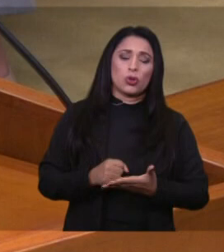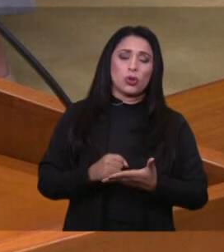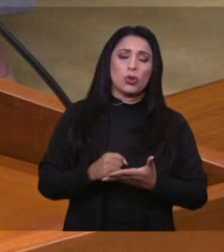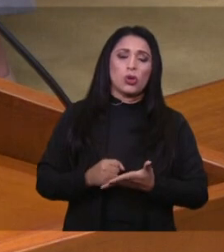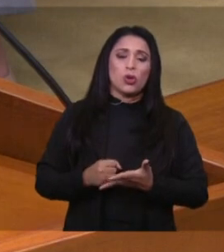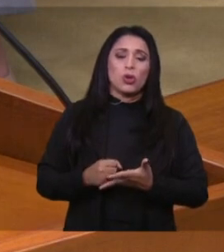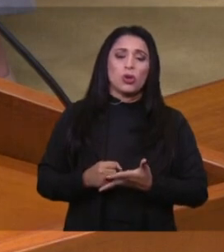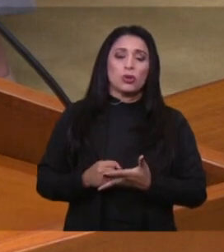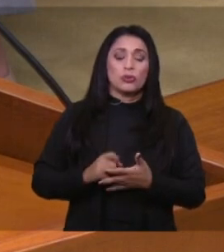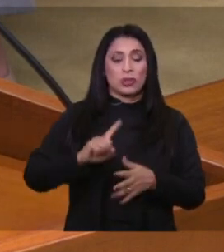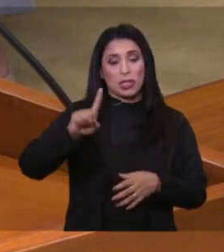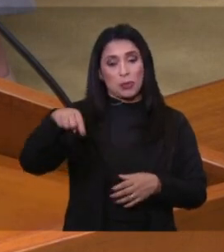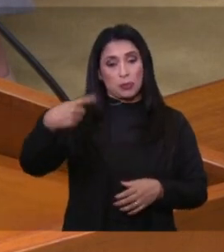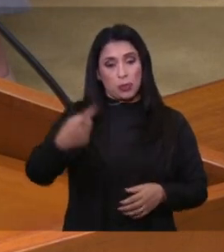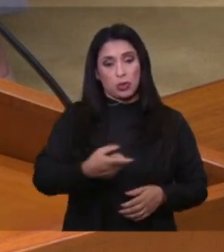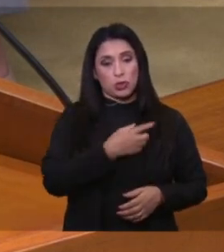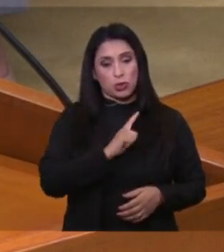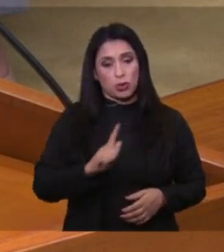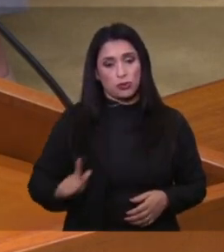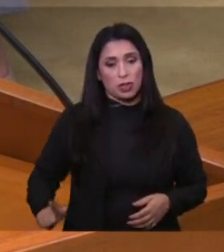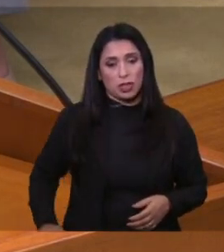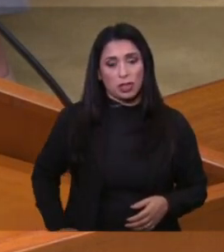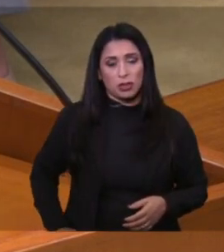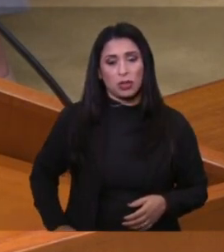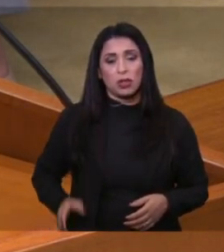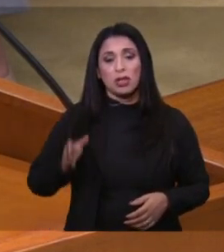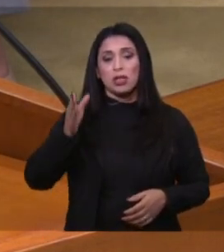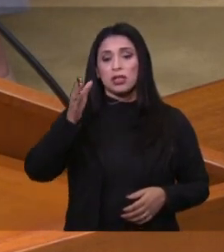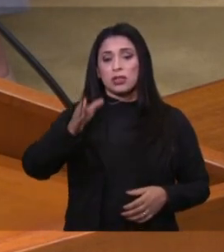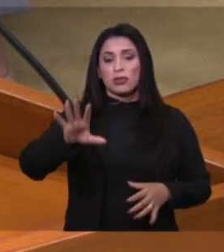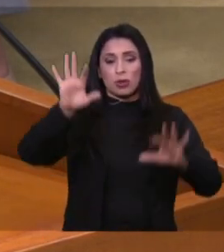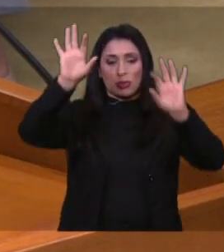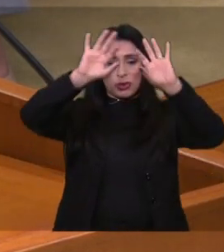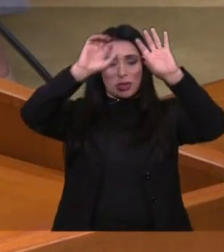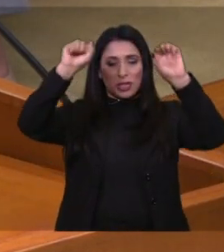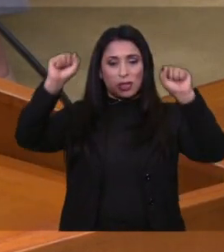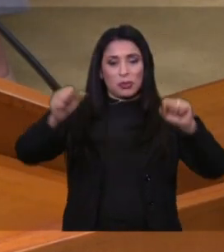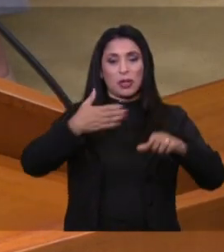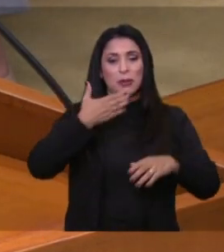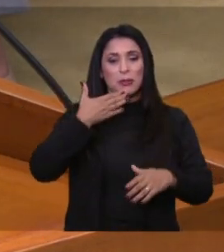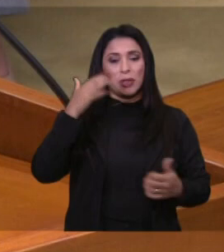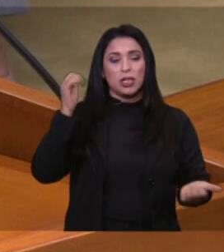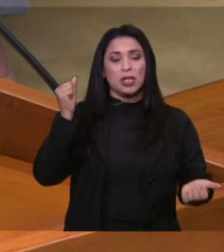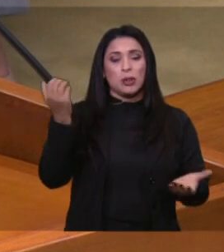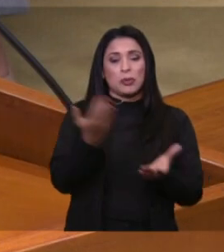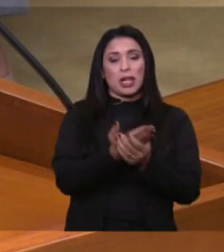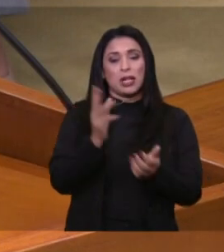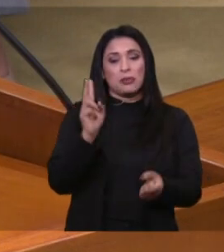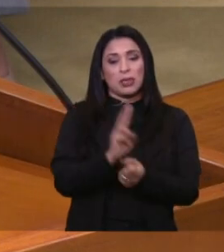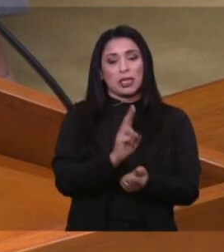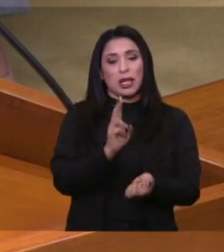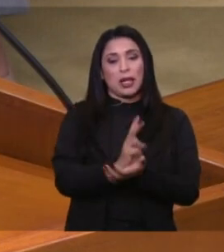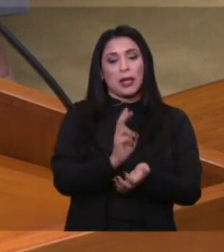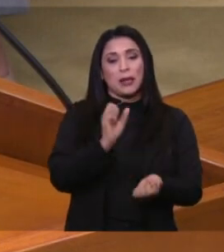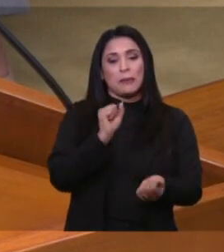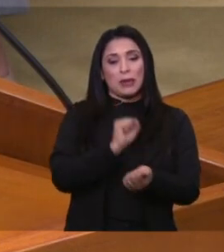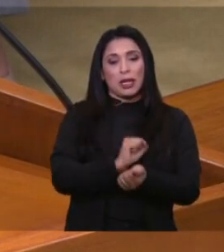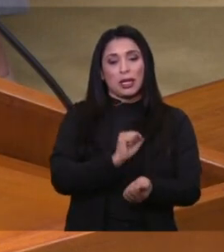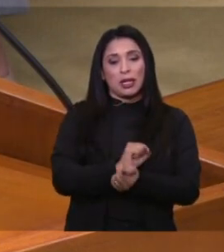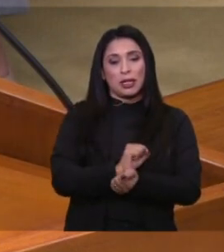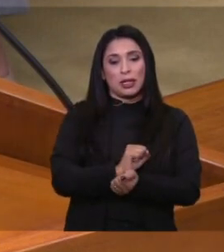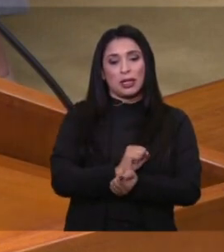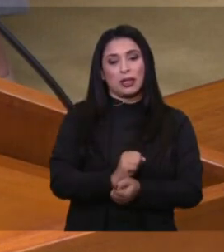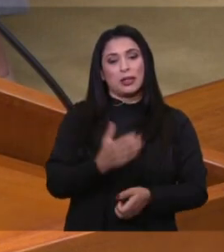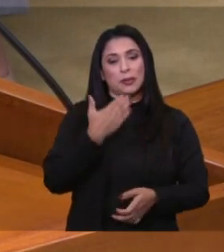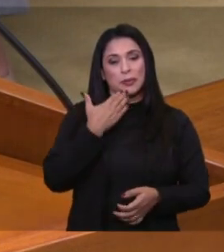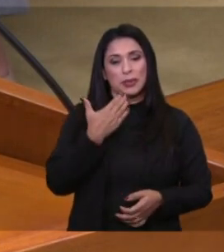no dia seguinte os governadores estão nos tribunais de justiça pedindo suspensões dessas liminares e consegue a deferência pelos presidentes dos